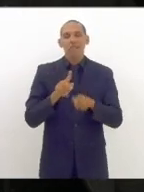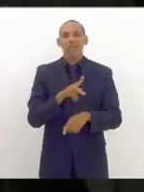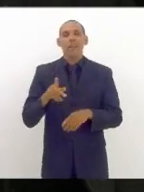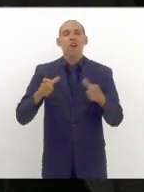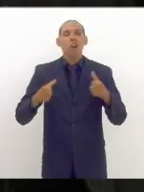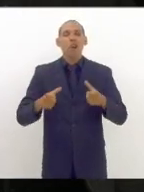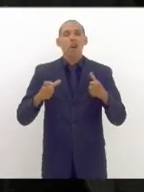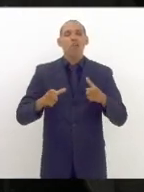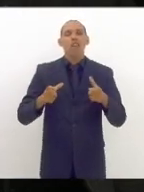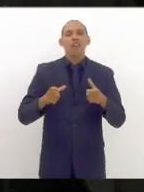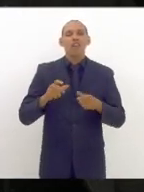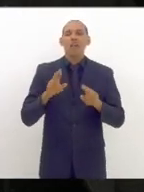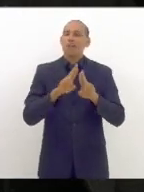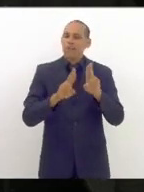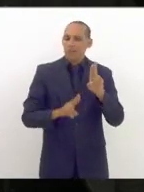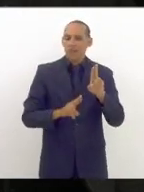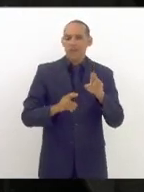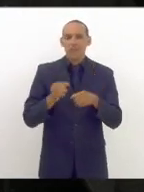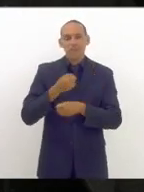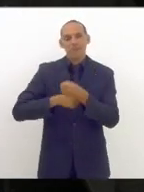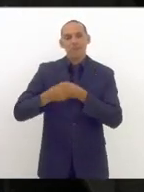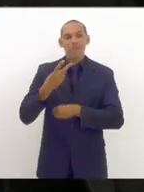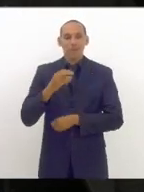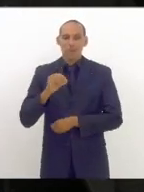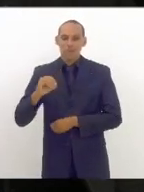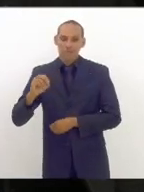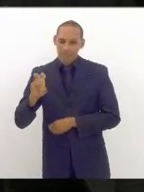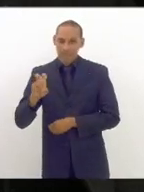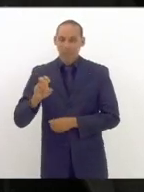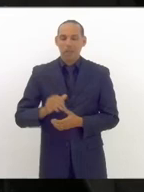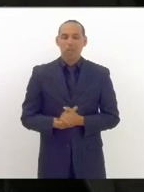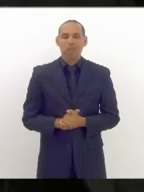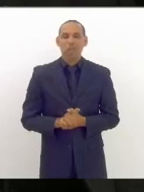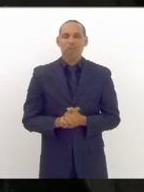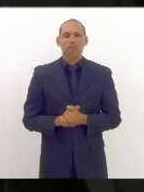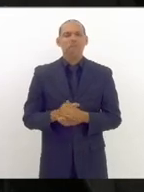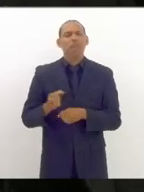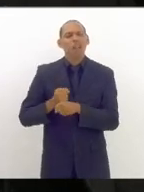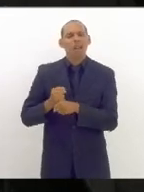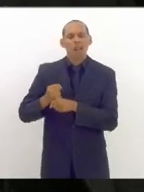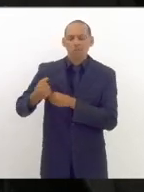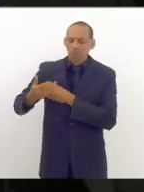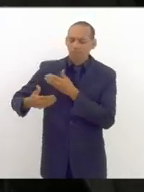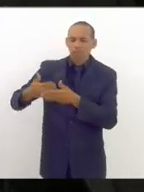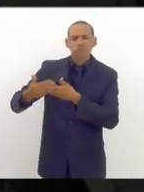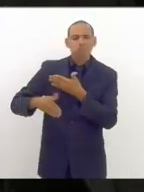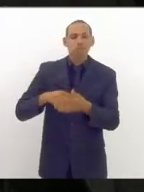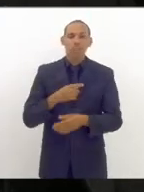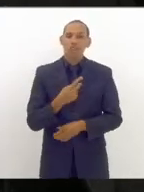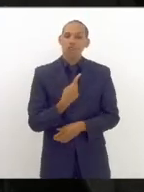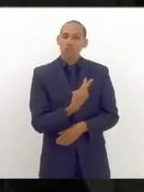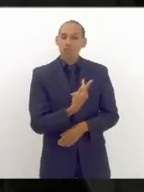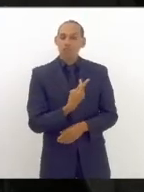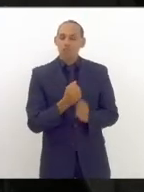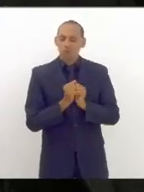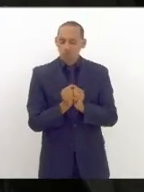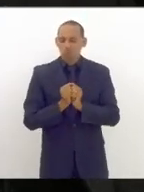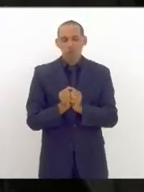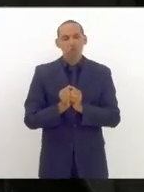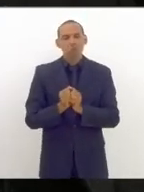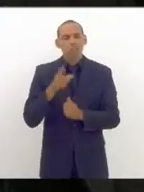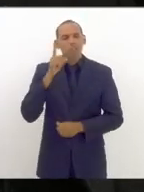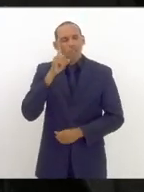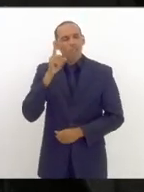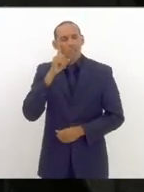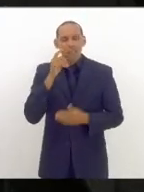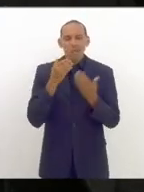na FRJ, em 2005. E ao longo desses anos nós fomos mantendo uma convivência quase que diária,